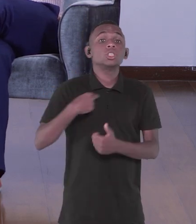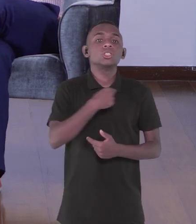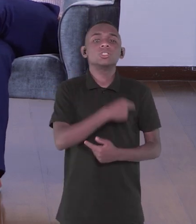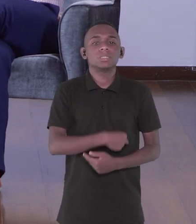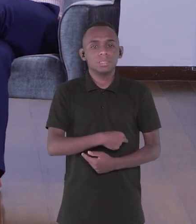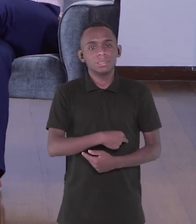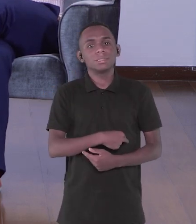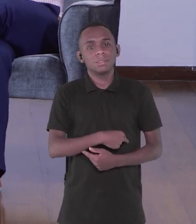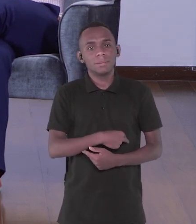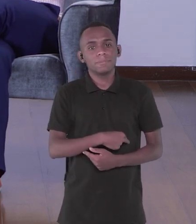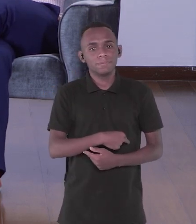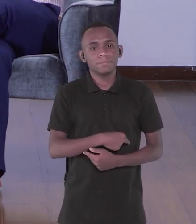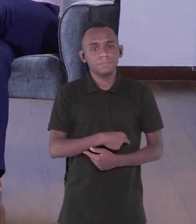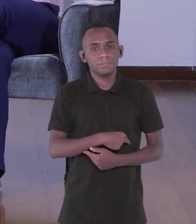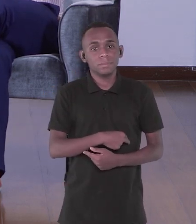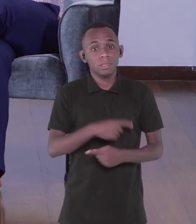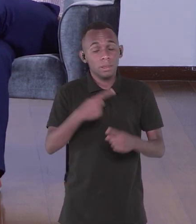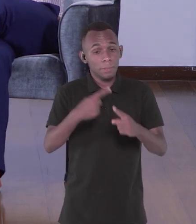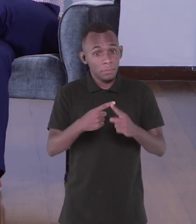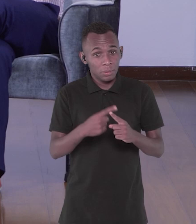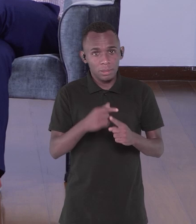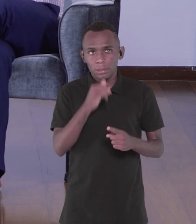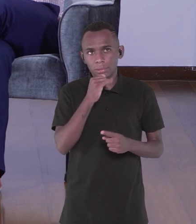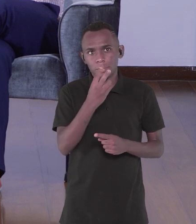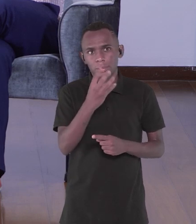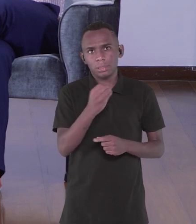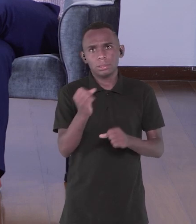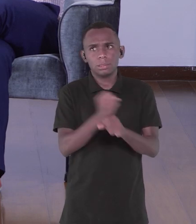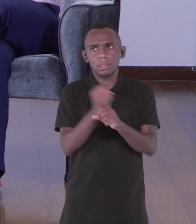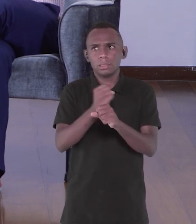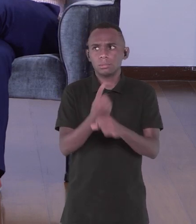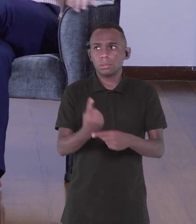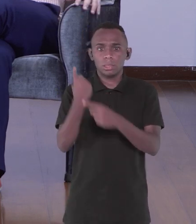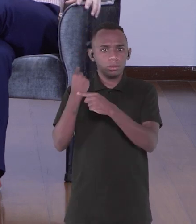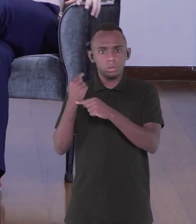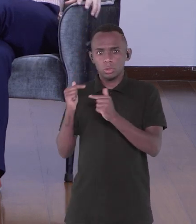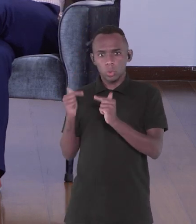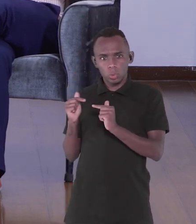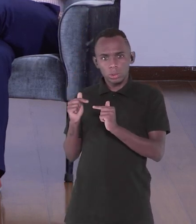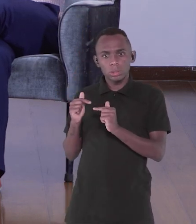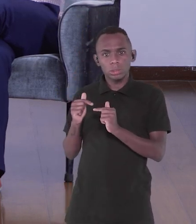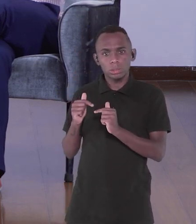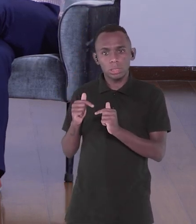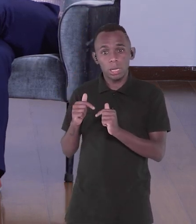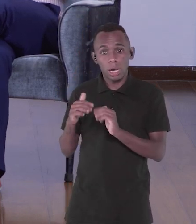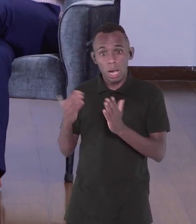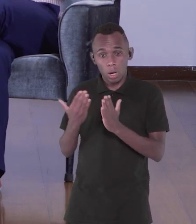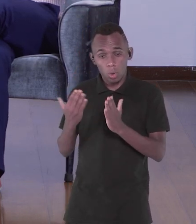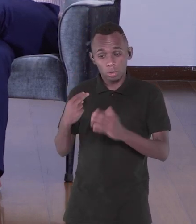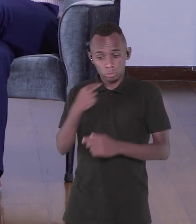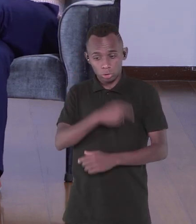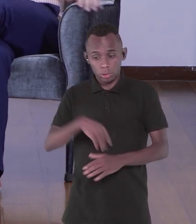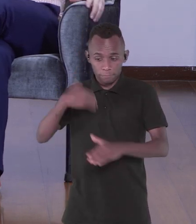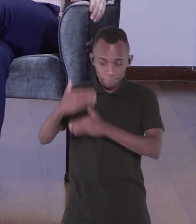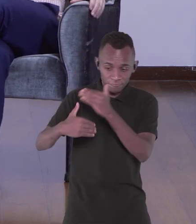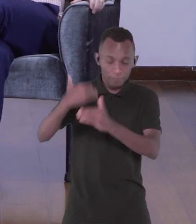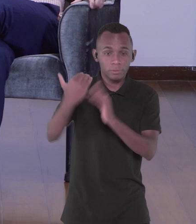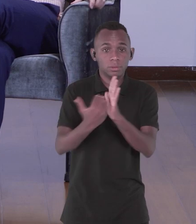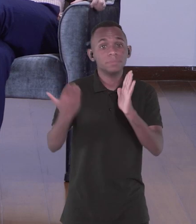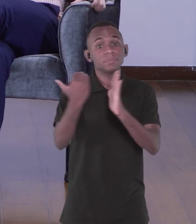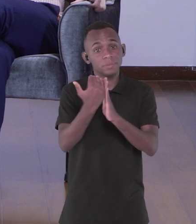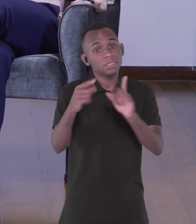Ásia, que é algo que há 30 anos não existia como potência econômica. Então, eu sinceramente acho que